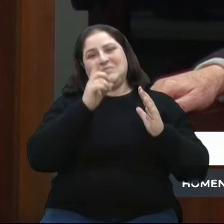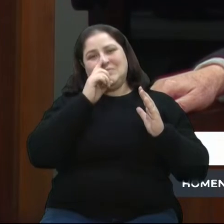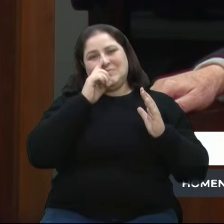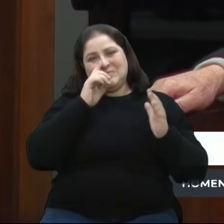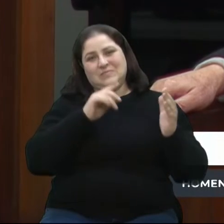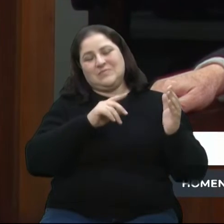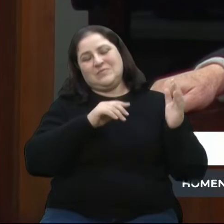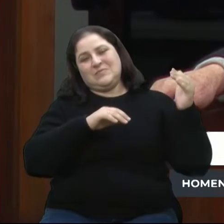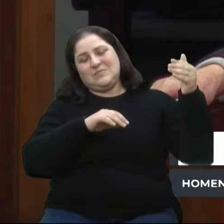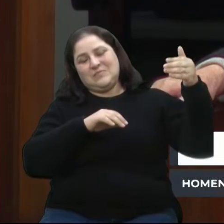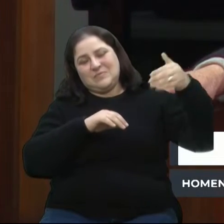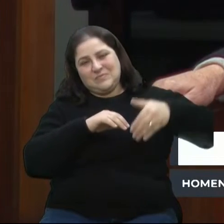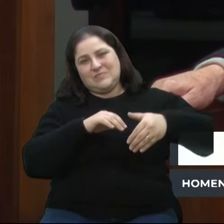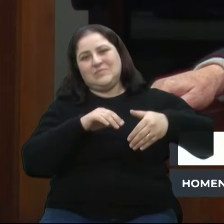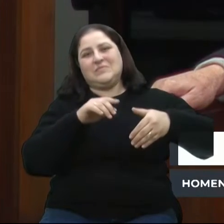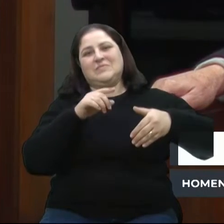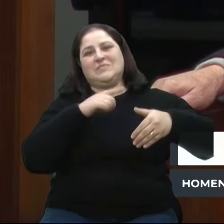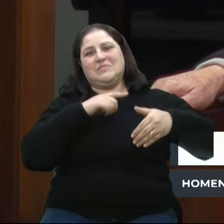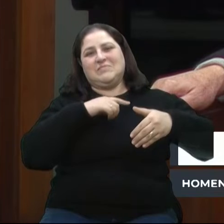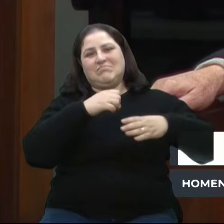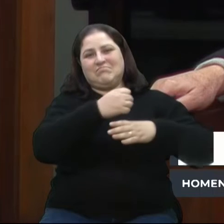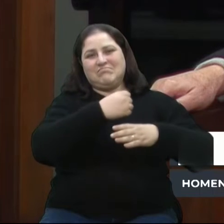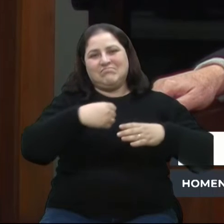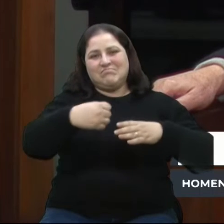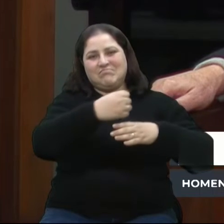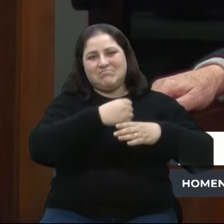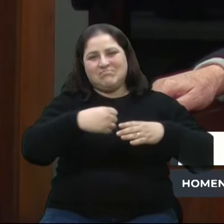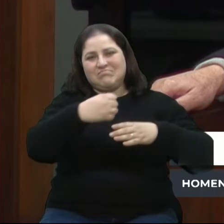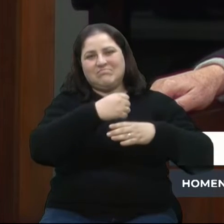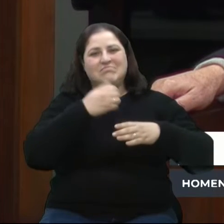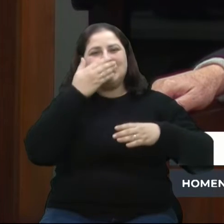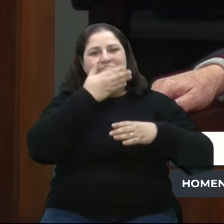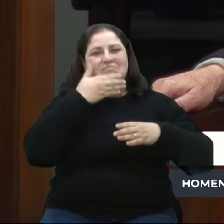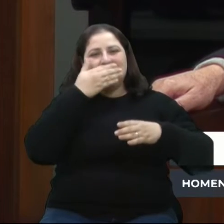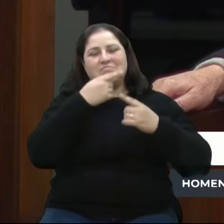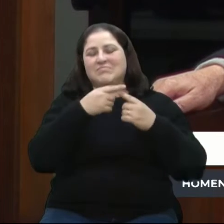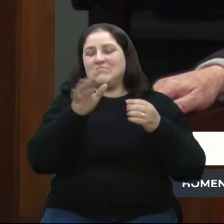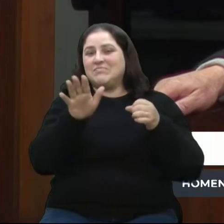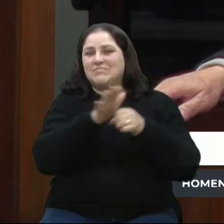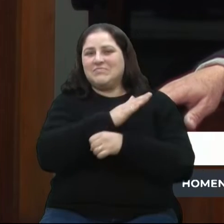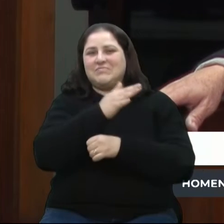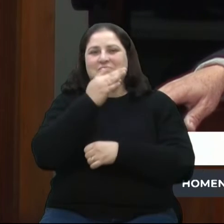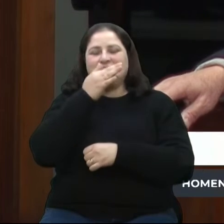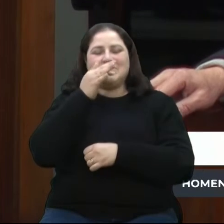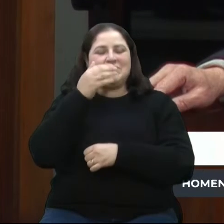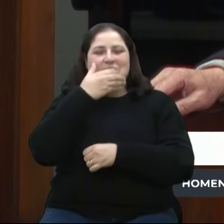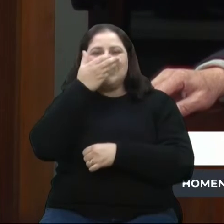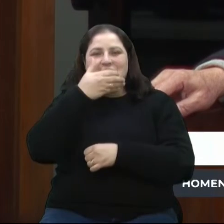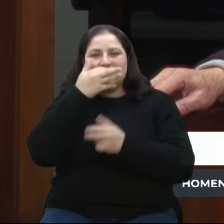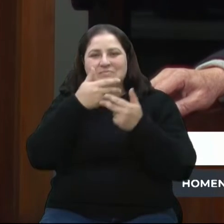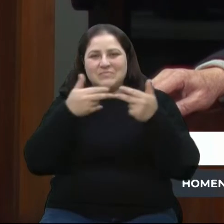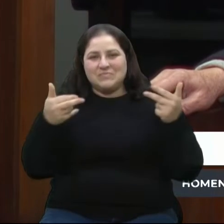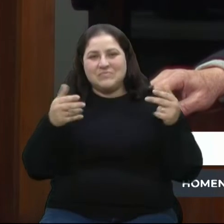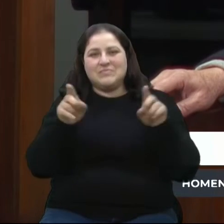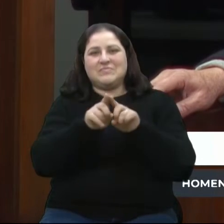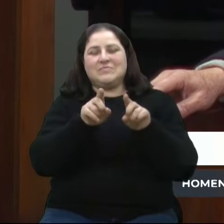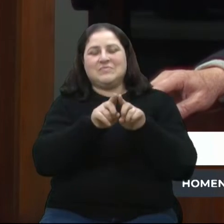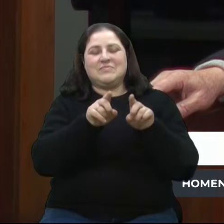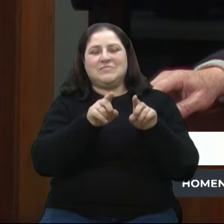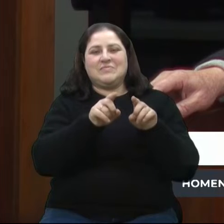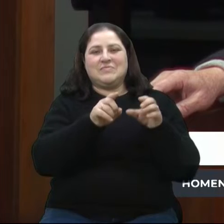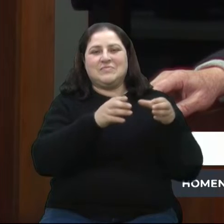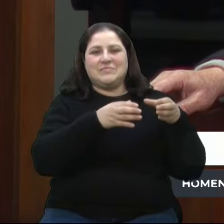marmelada, chimia, de tudo, porque a abundância de fruta era muito grande. Tive também uma convivência com a minha bisavó, que